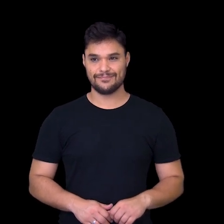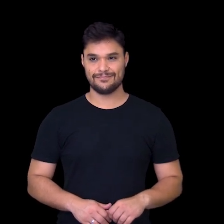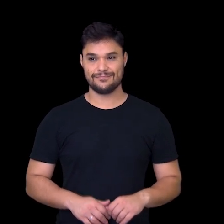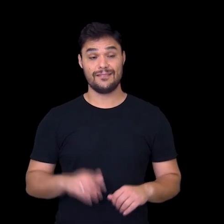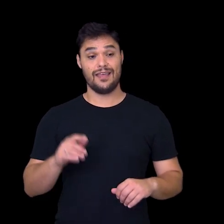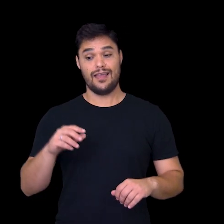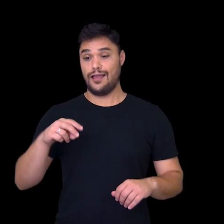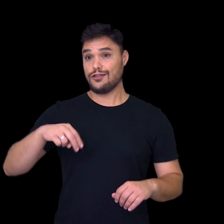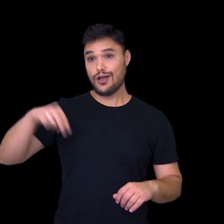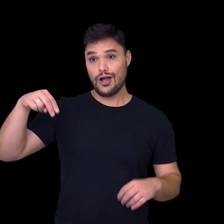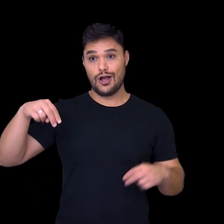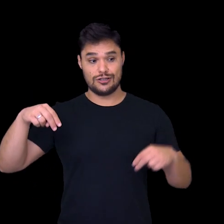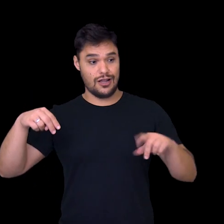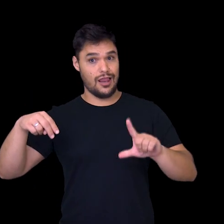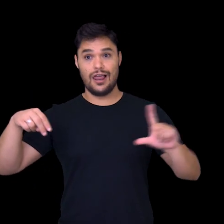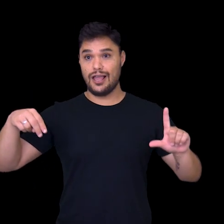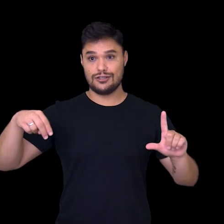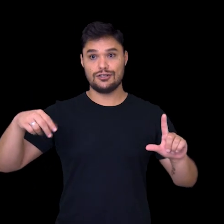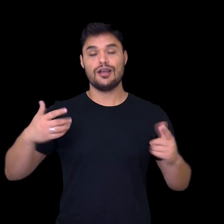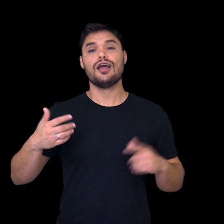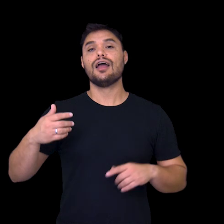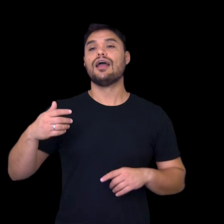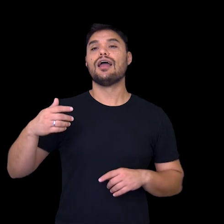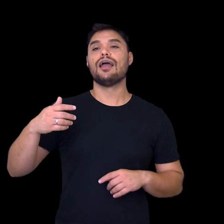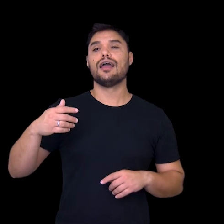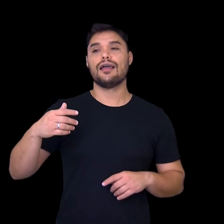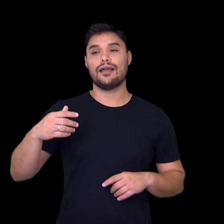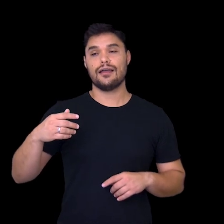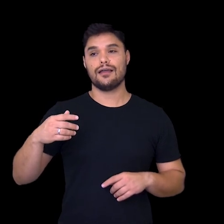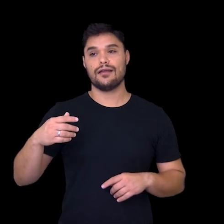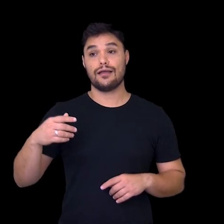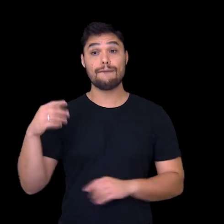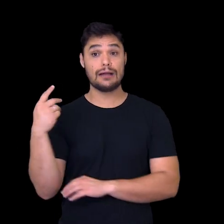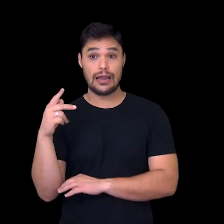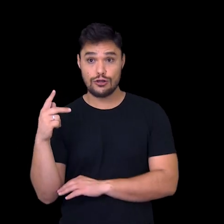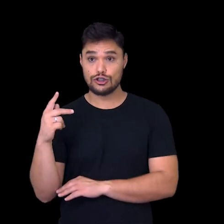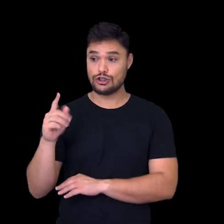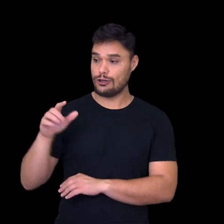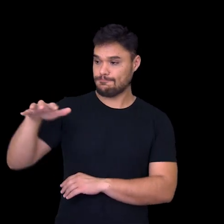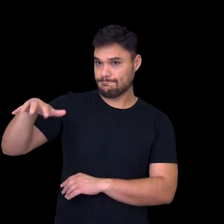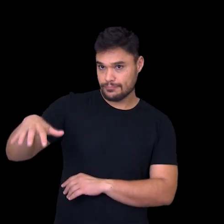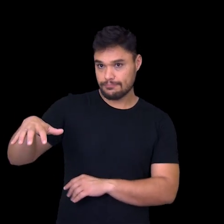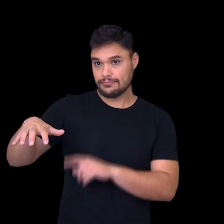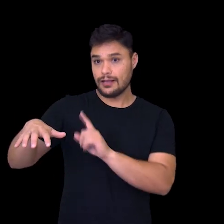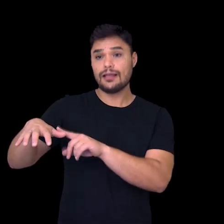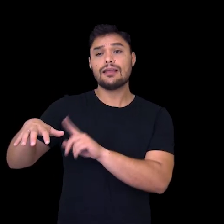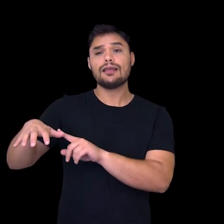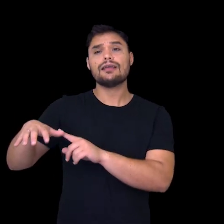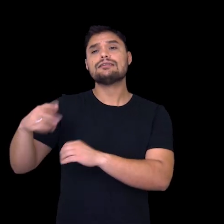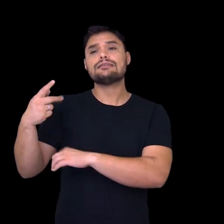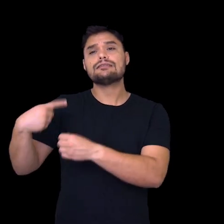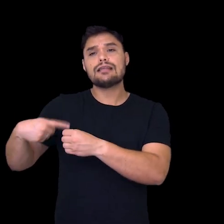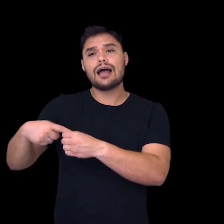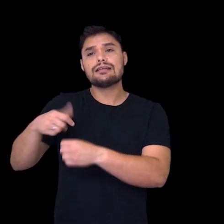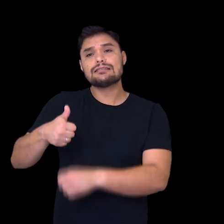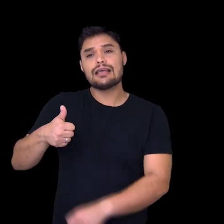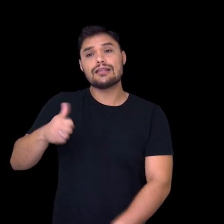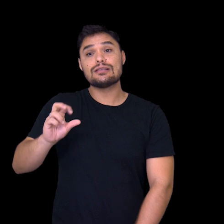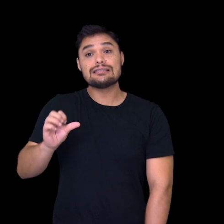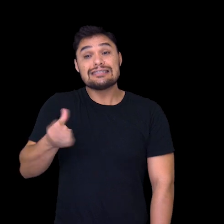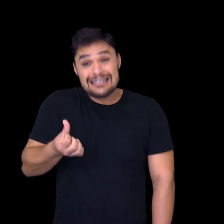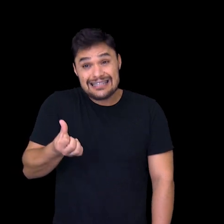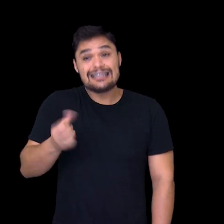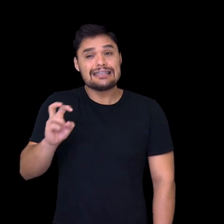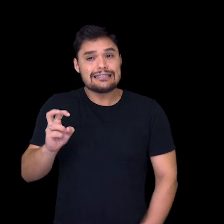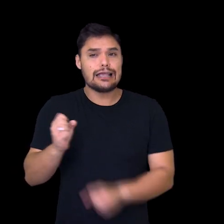Nordeste, o Noroeste. da cartografia. Nordeste e Noroeste, muito bem. Nos ajude. Planaltina fica no outro ponto extremo e ela já tem 165